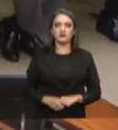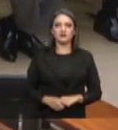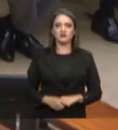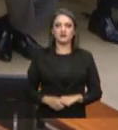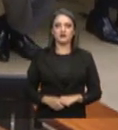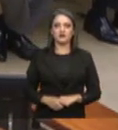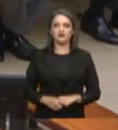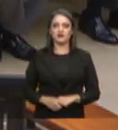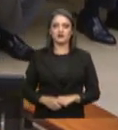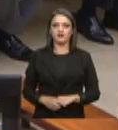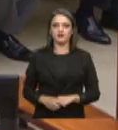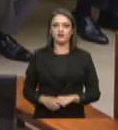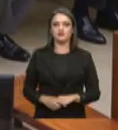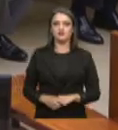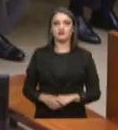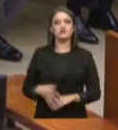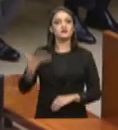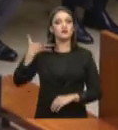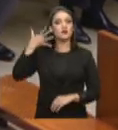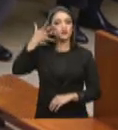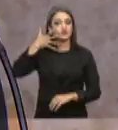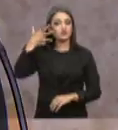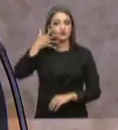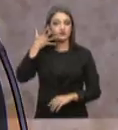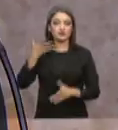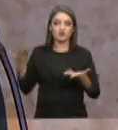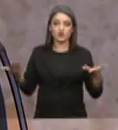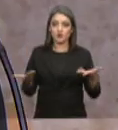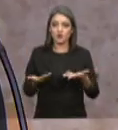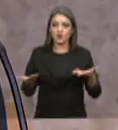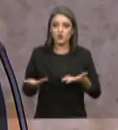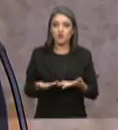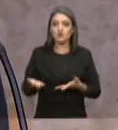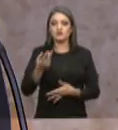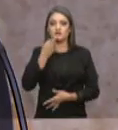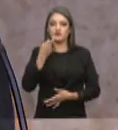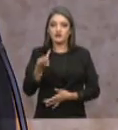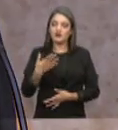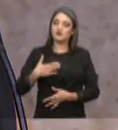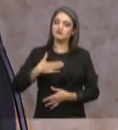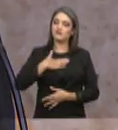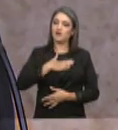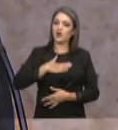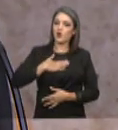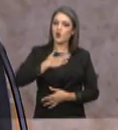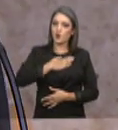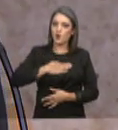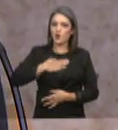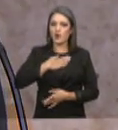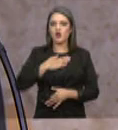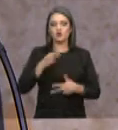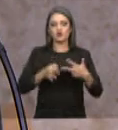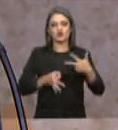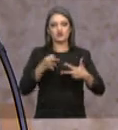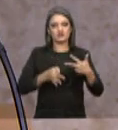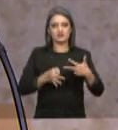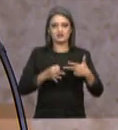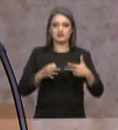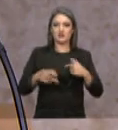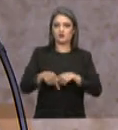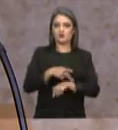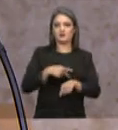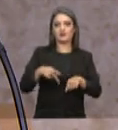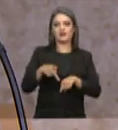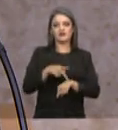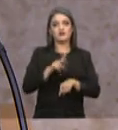os discursos Ora proferidos que honram o poder judiciário da Nação integraram a história